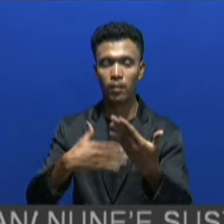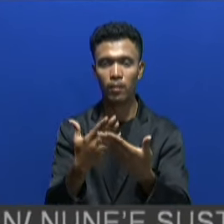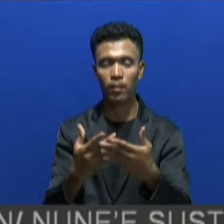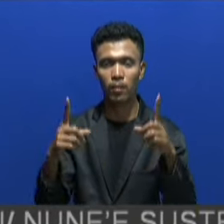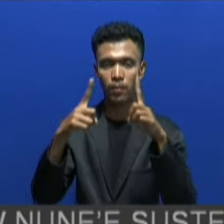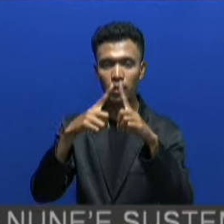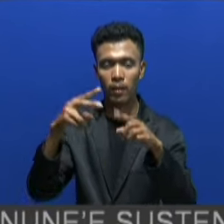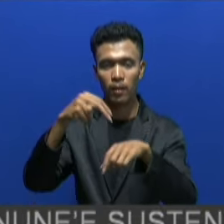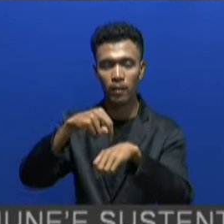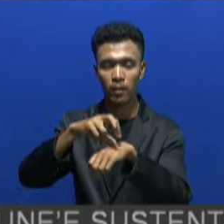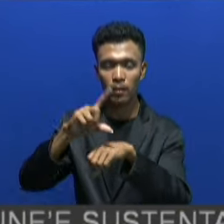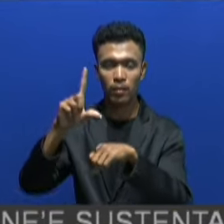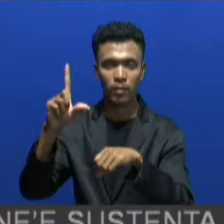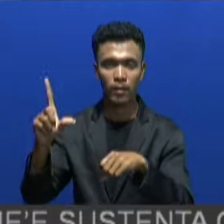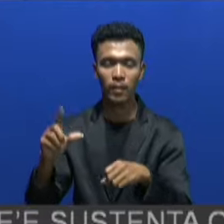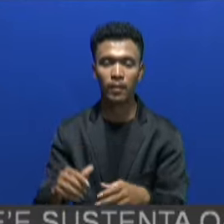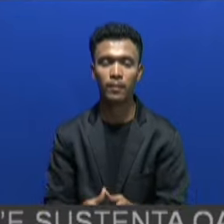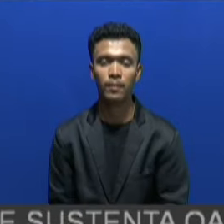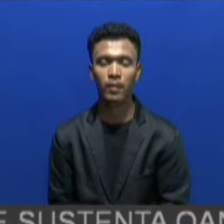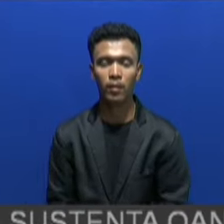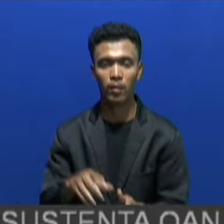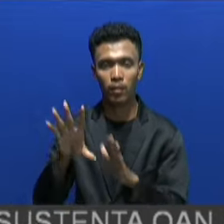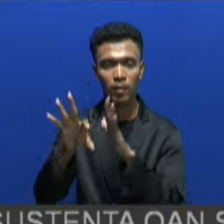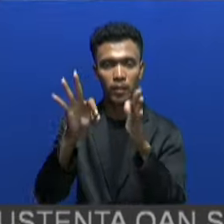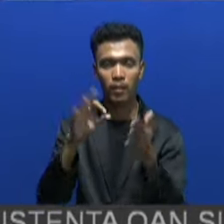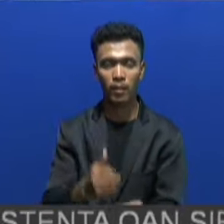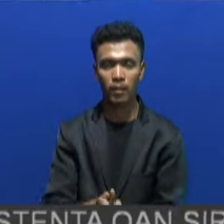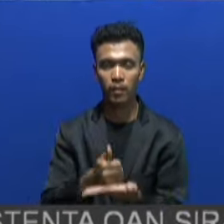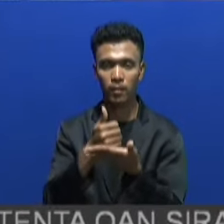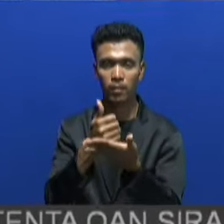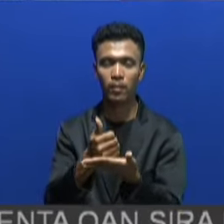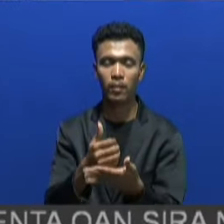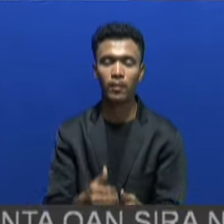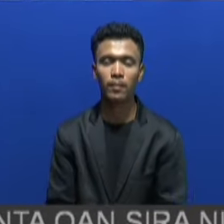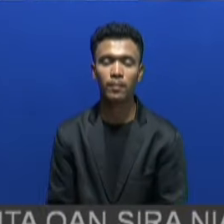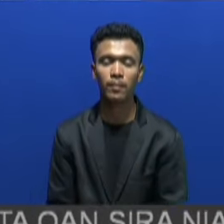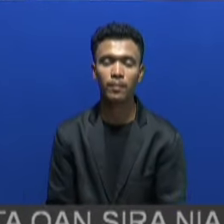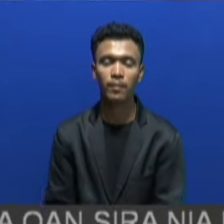a nasional atu hetang apoyo.